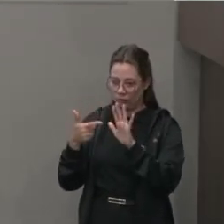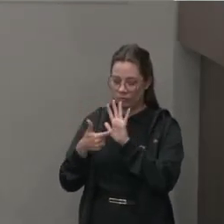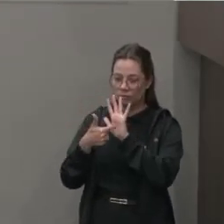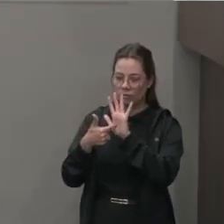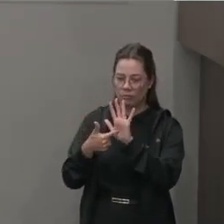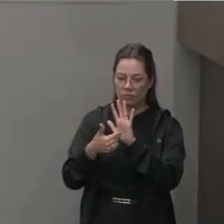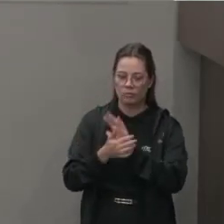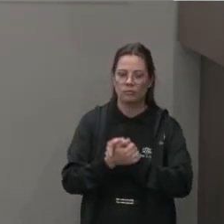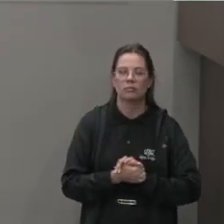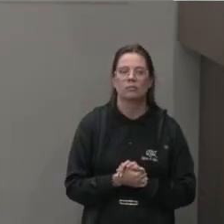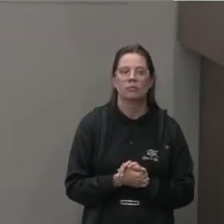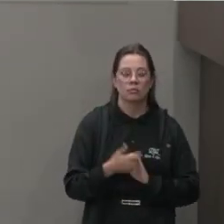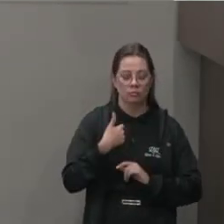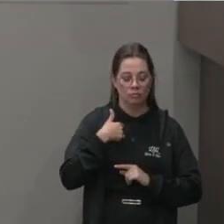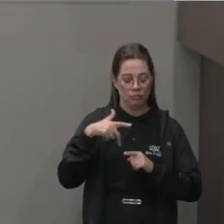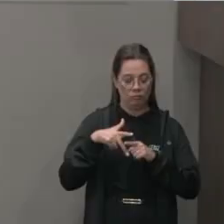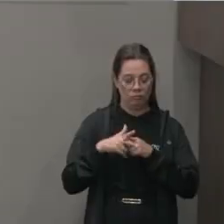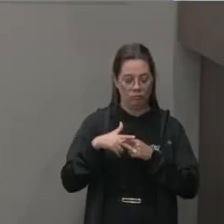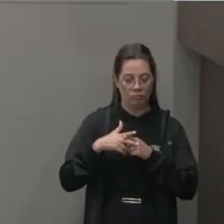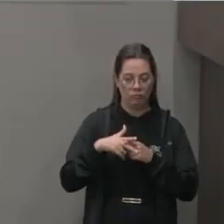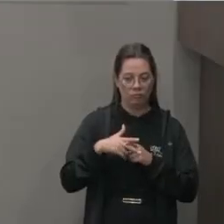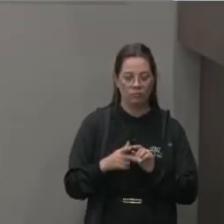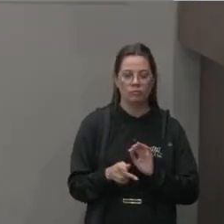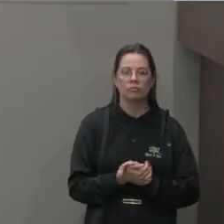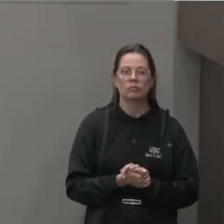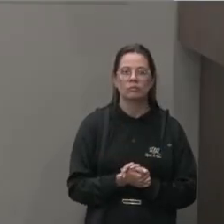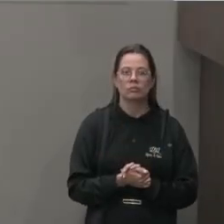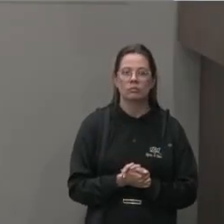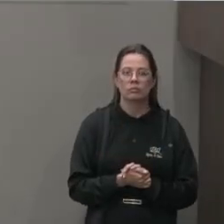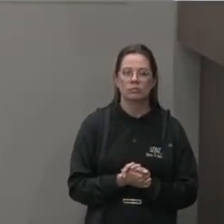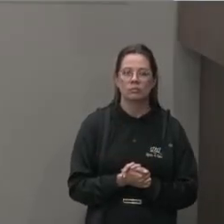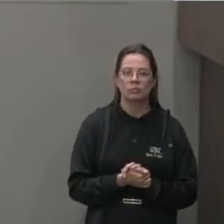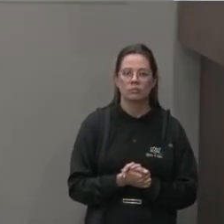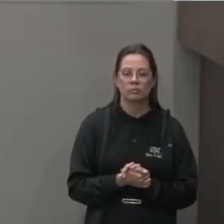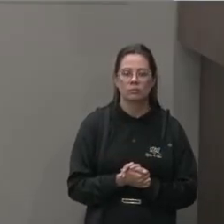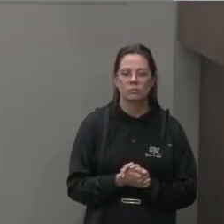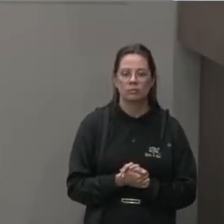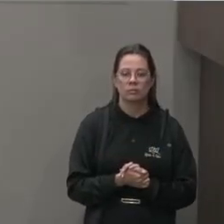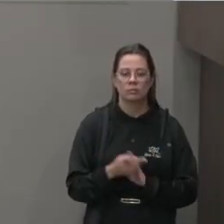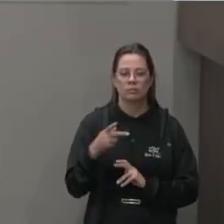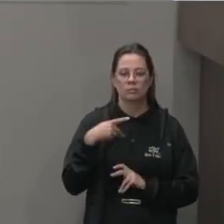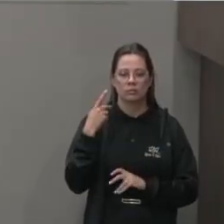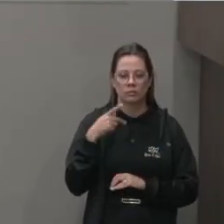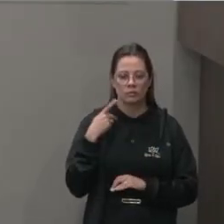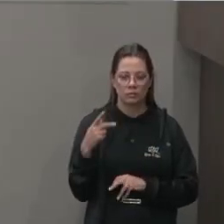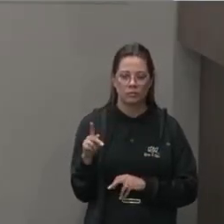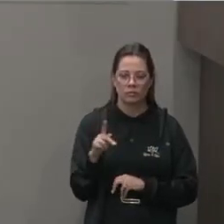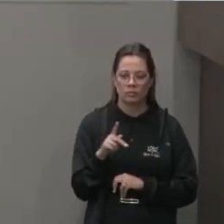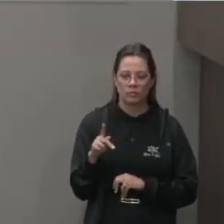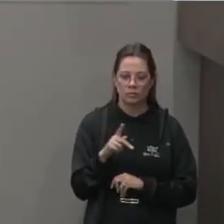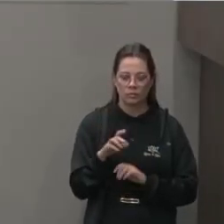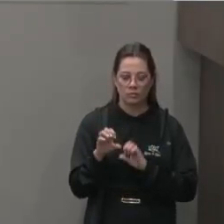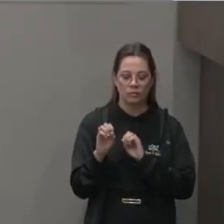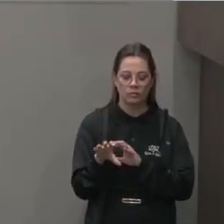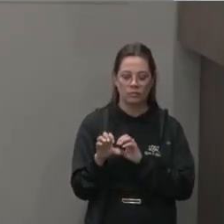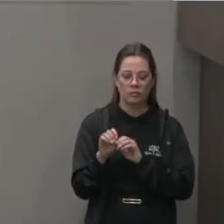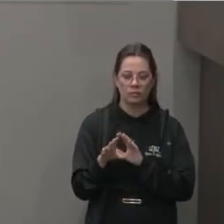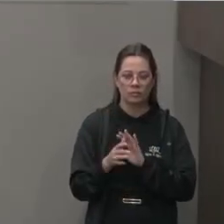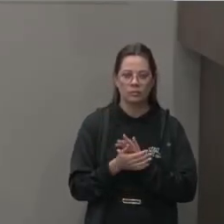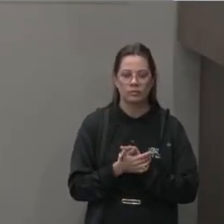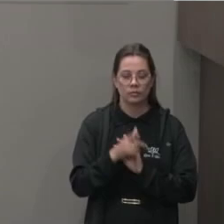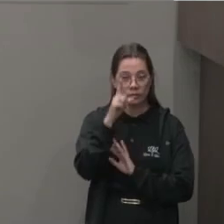me corrigir. Em contrapartida, vereadora, a senhora que é uma professora do ensino,